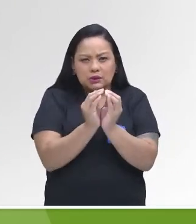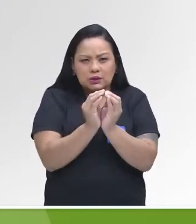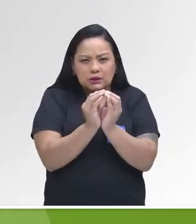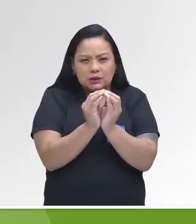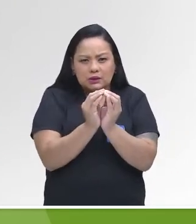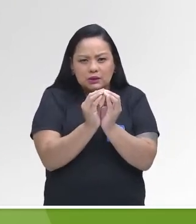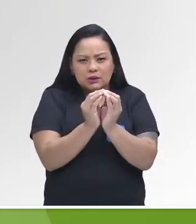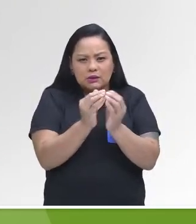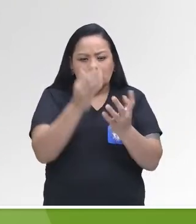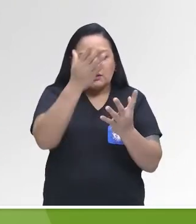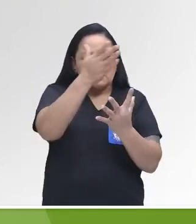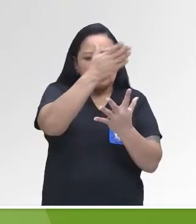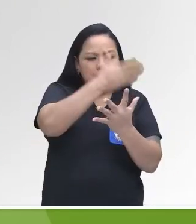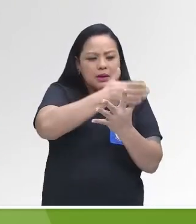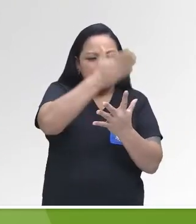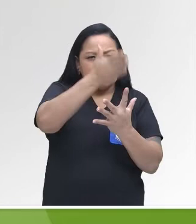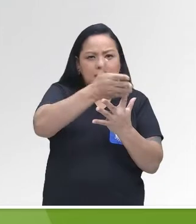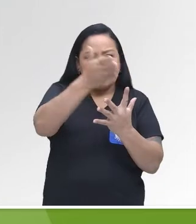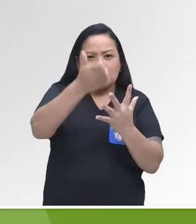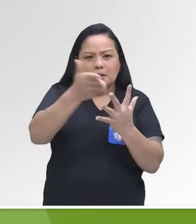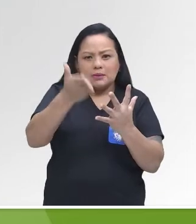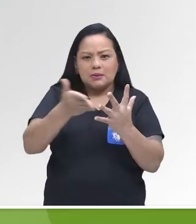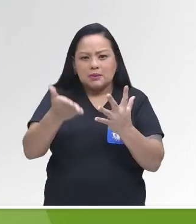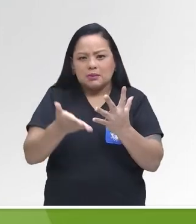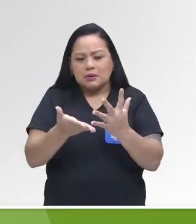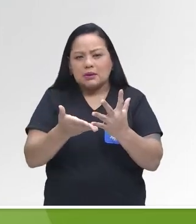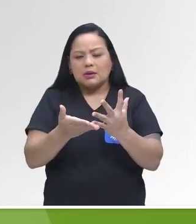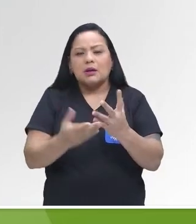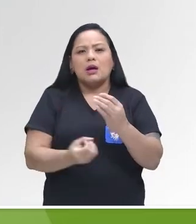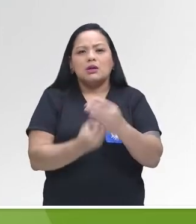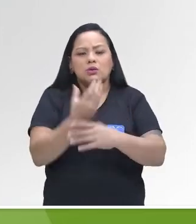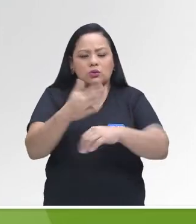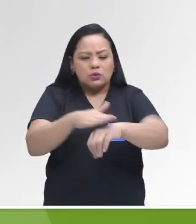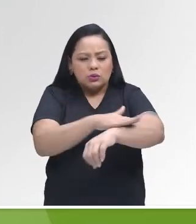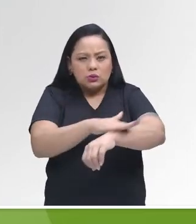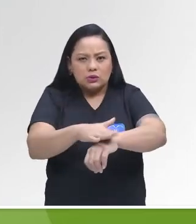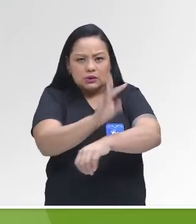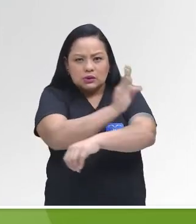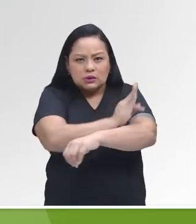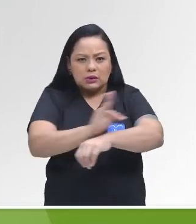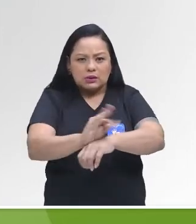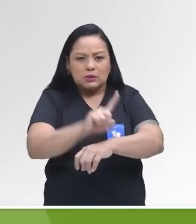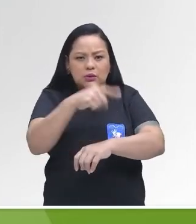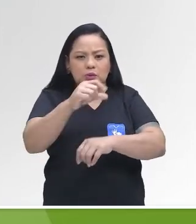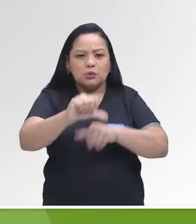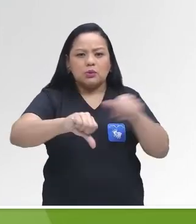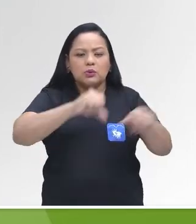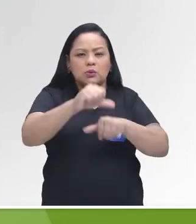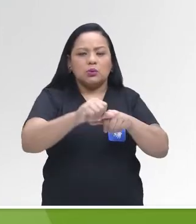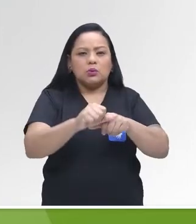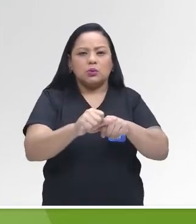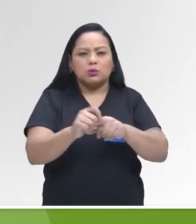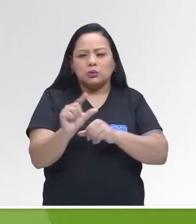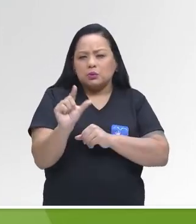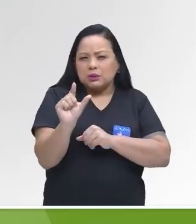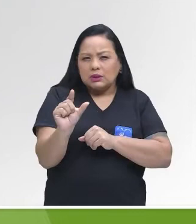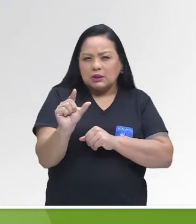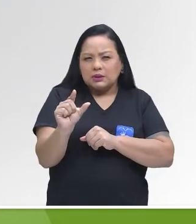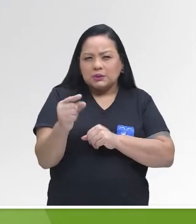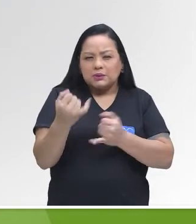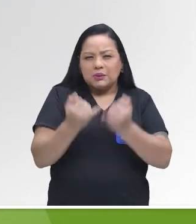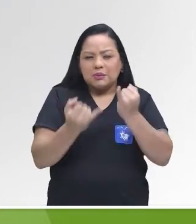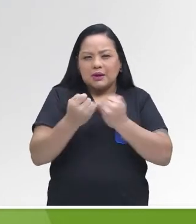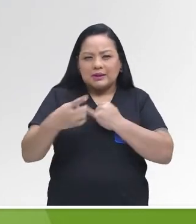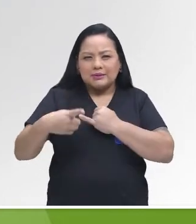as divisões, e aí vai formando os tecidos deles. Depois eles se transformam em girinos,